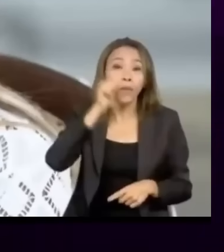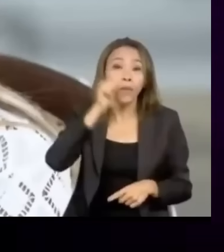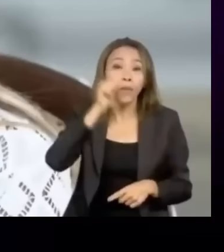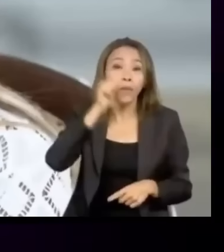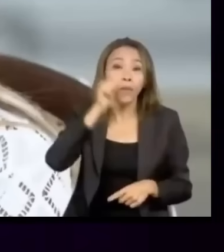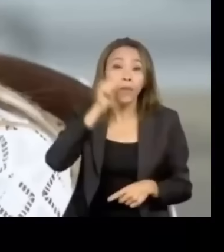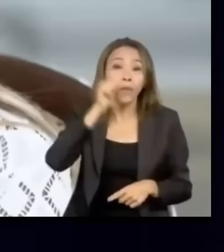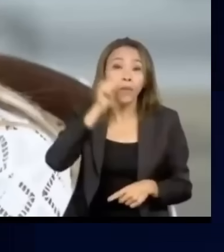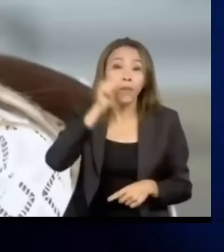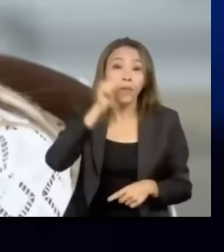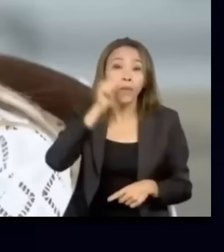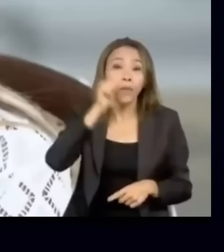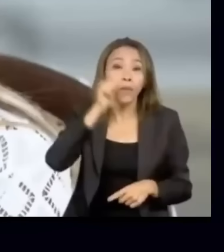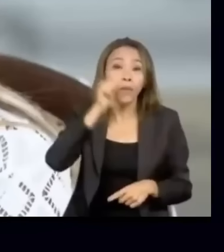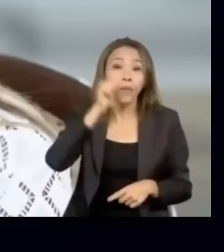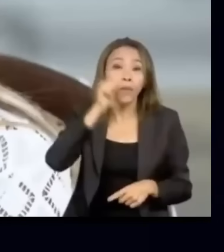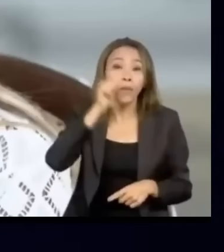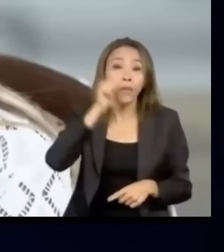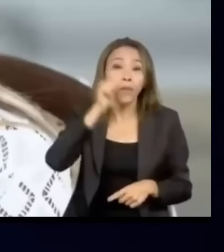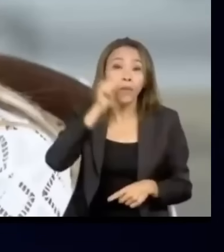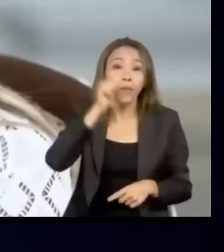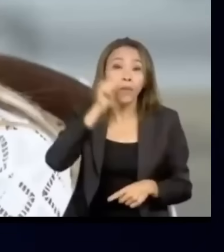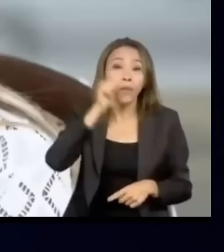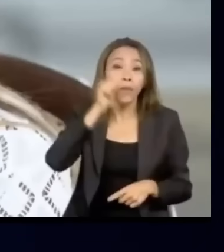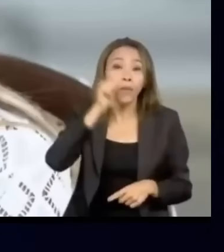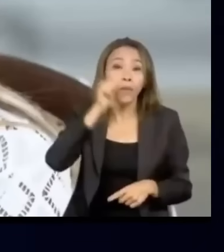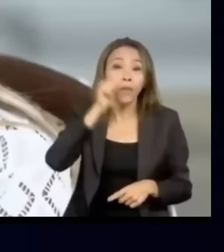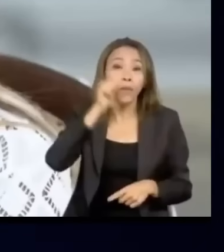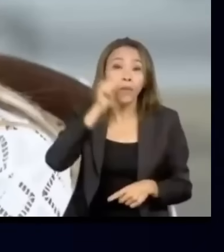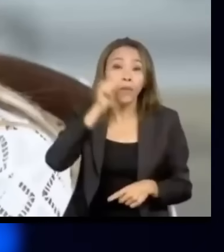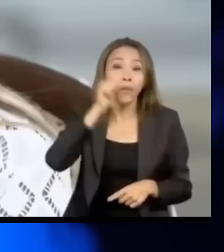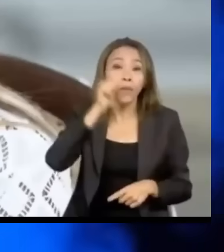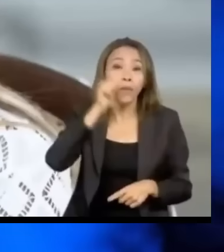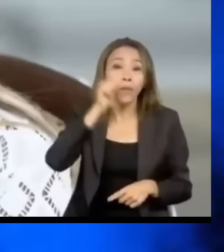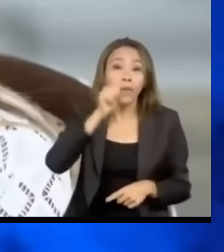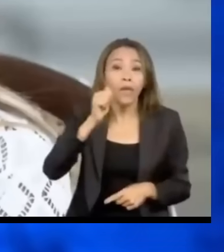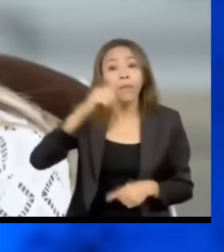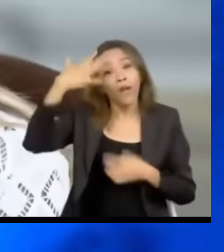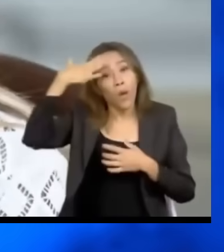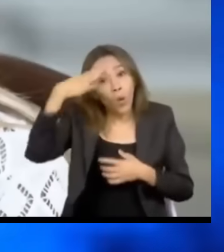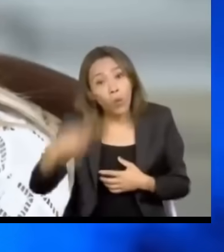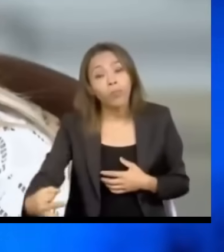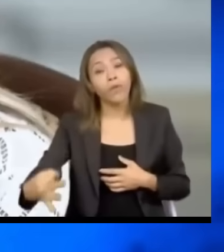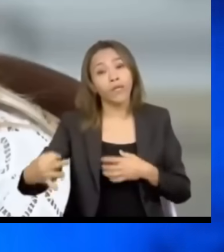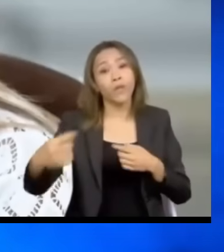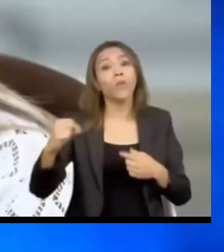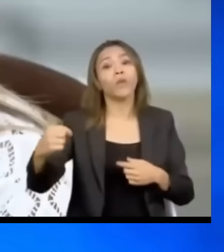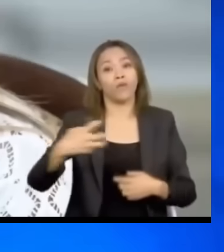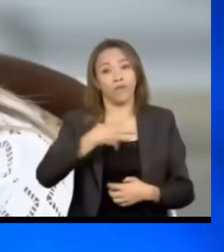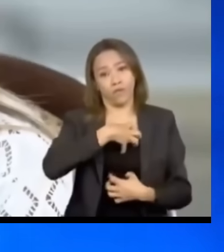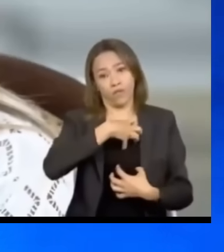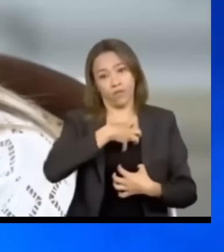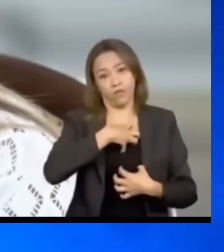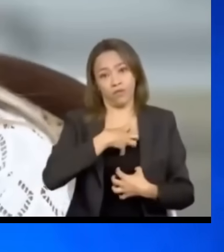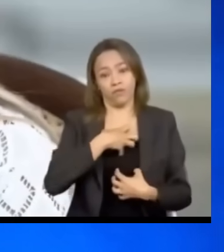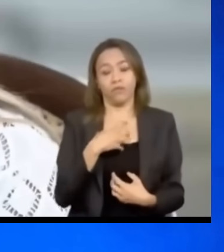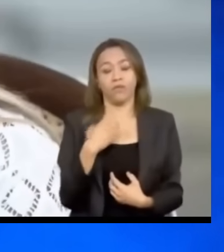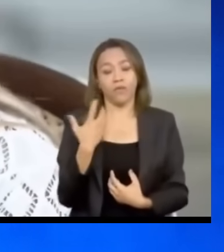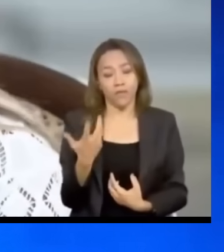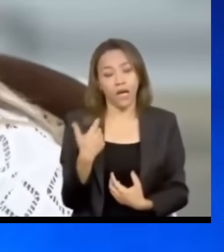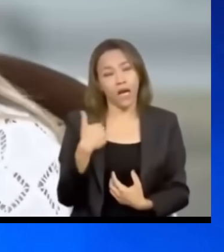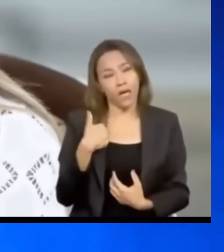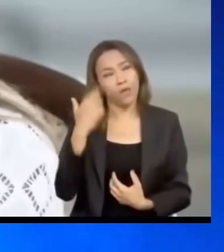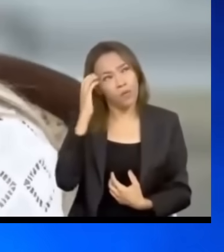ela conta uma parte triste da vida dela com um sorriso de felicidade. Eu queria compreender. Então, e eu fico imaginando, eu que,